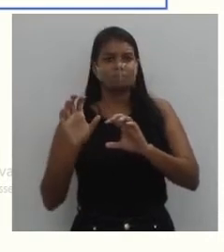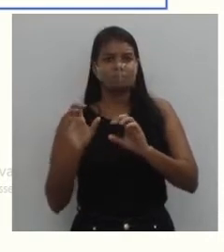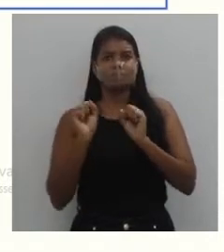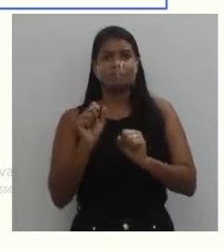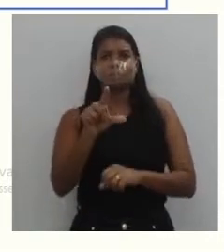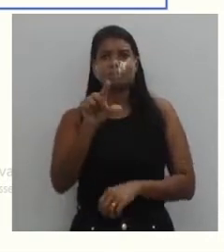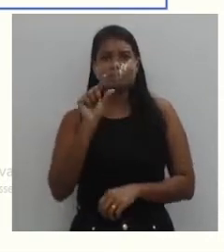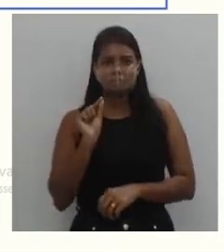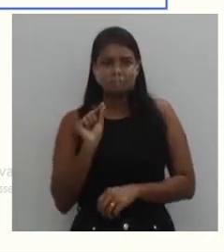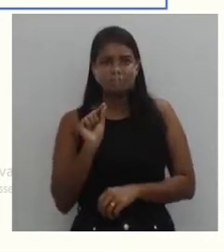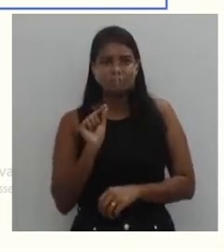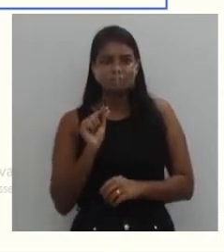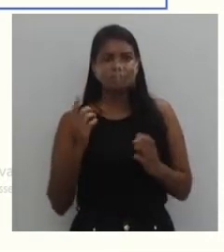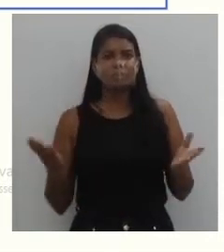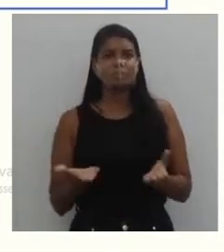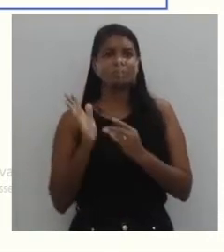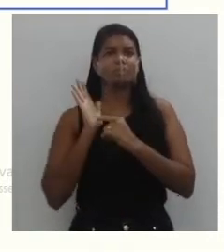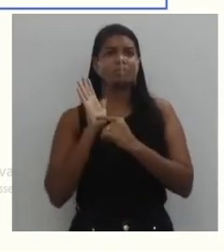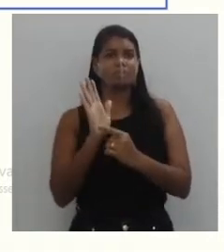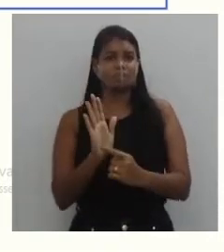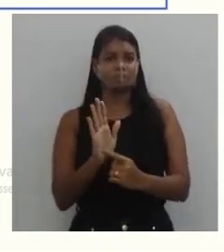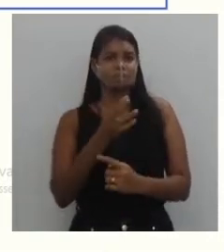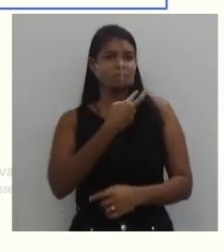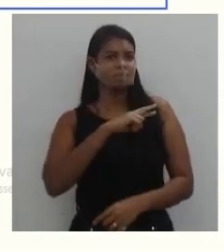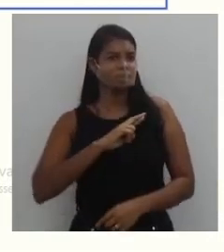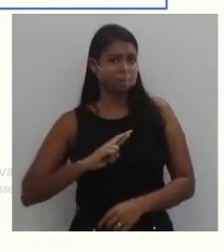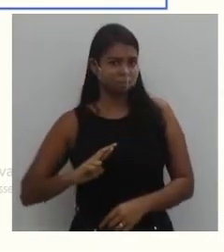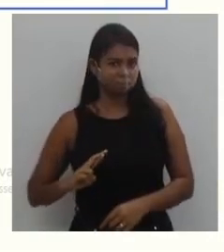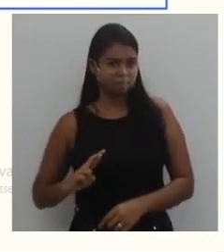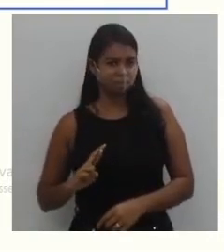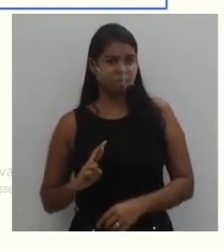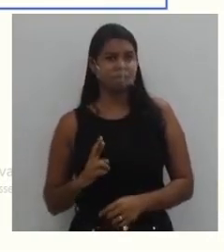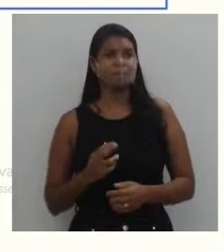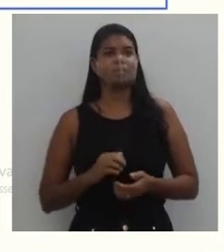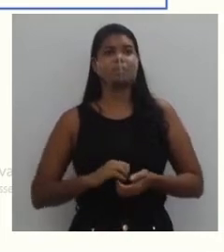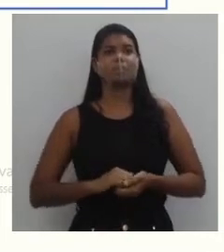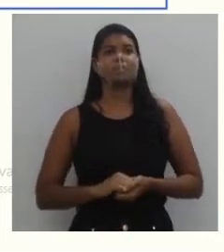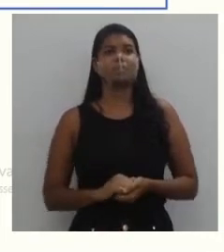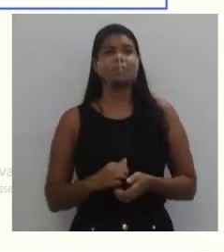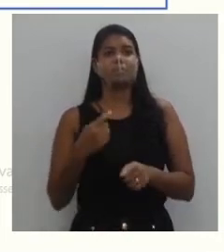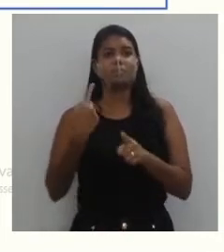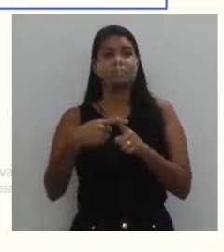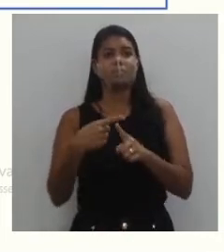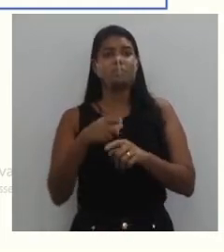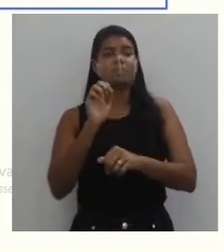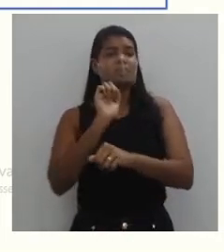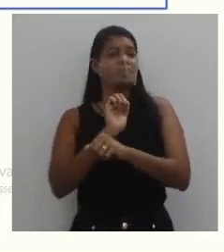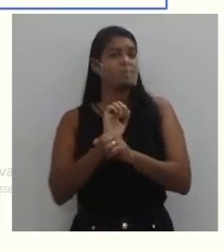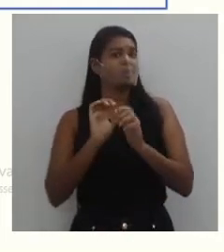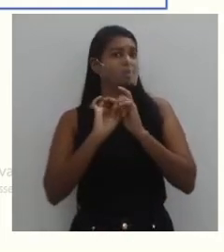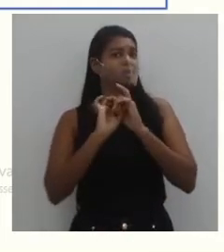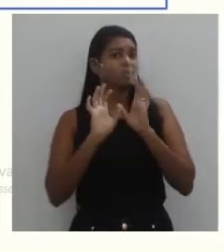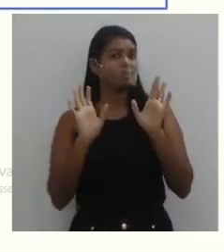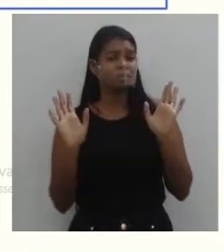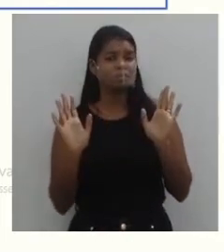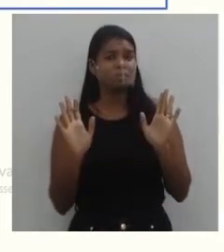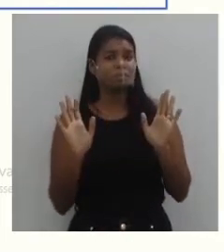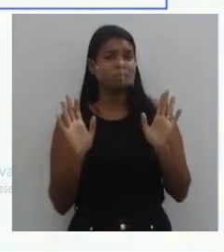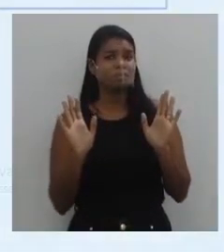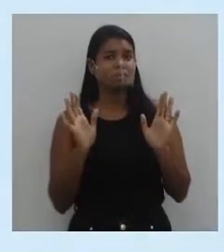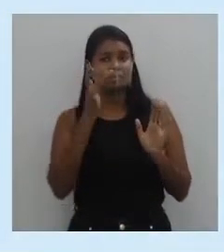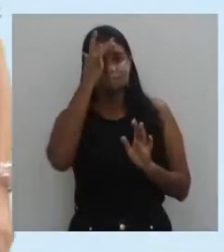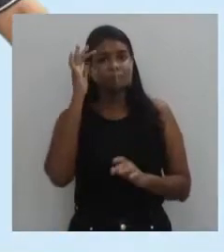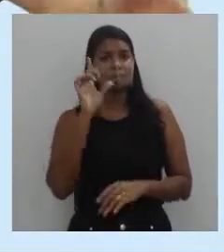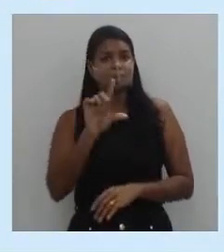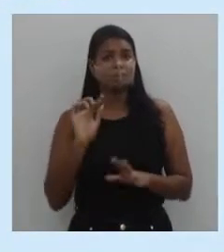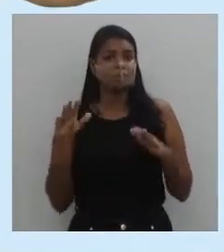pessoas podem se manifestar em suas religiões, justamente porque o Estado é laico. Corta para